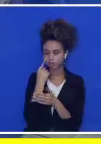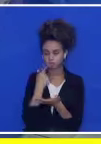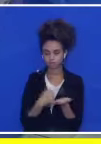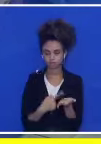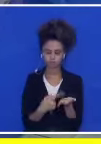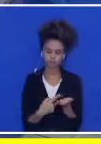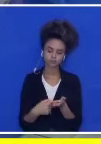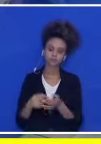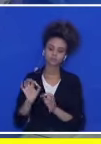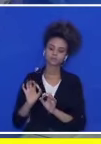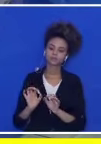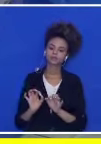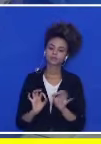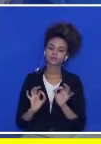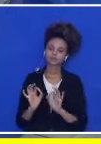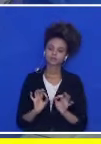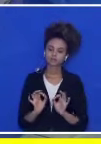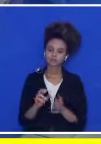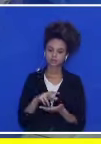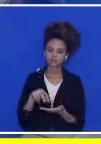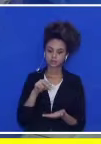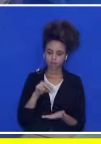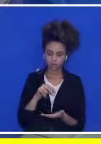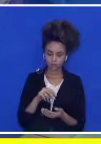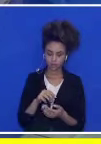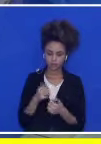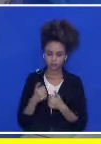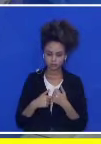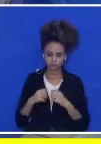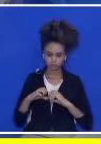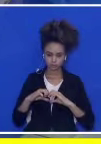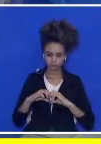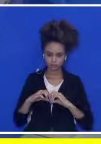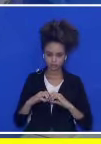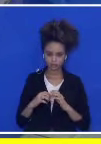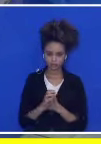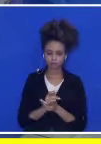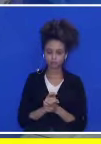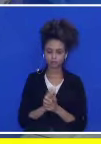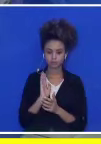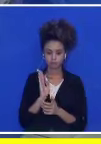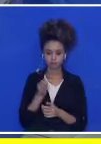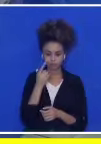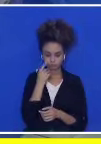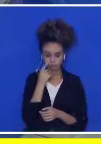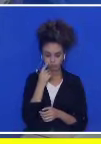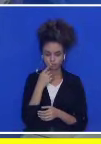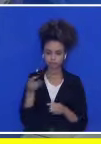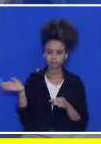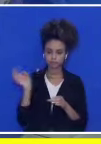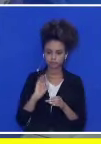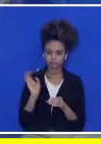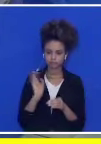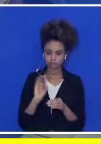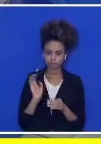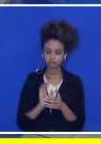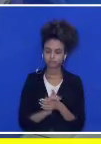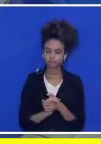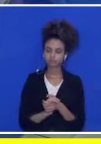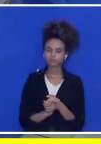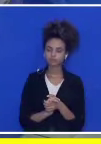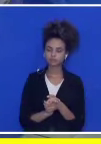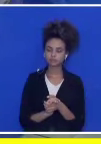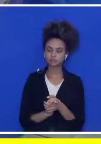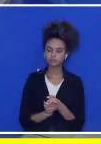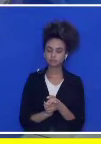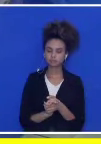conferir, validar também este sorteio do Time do Coração. Já validaram o abastecimento, o reabastecimento